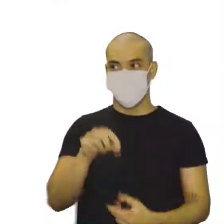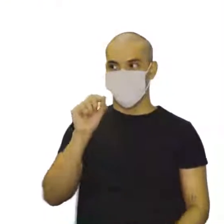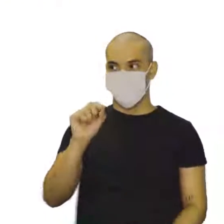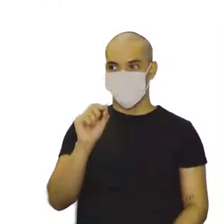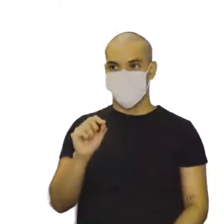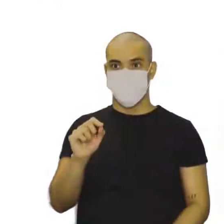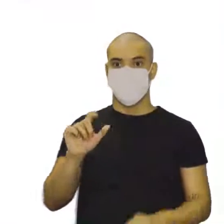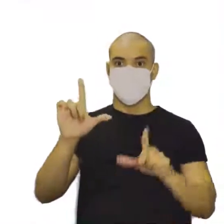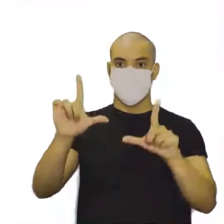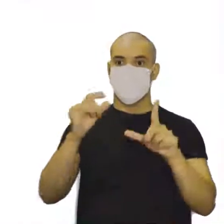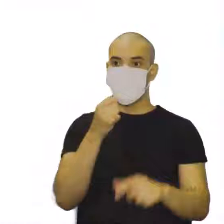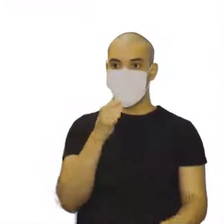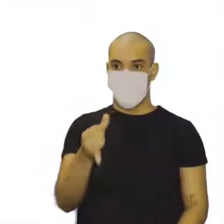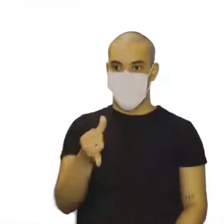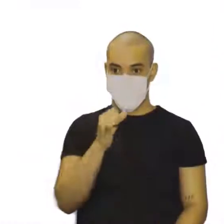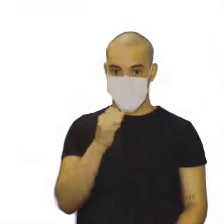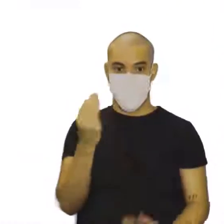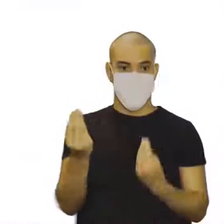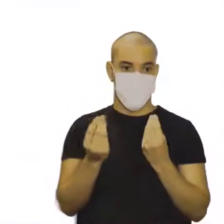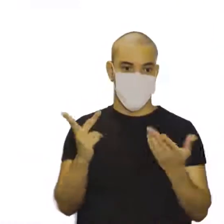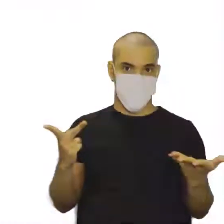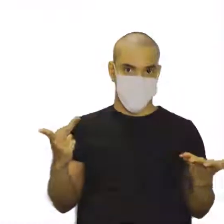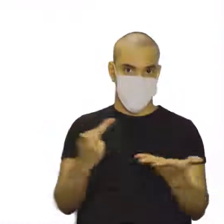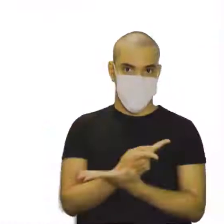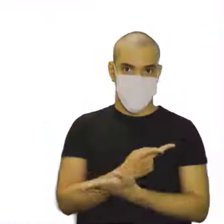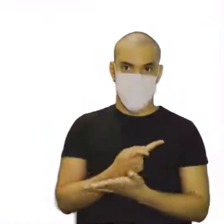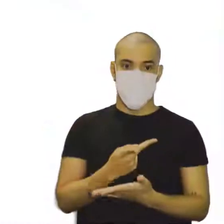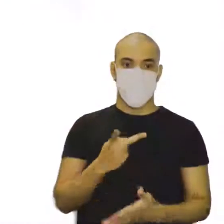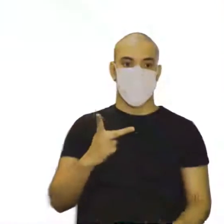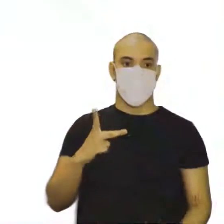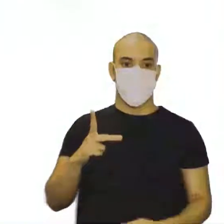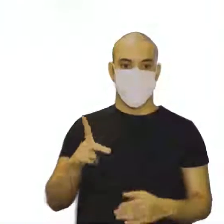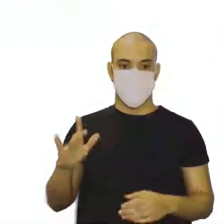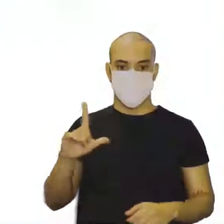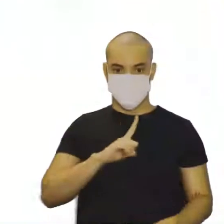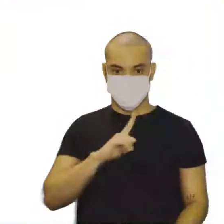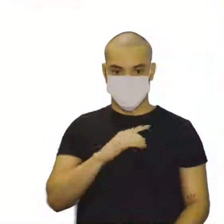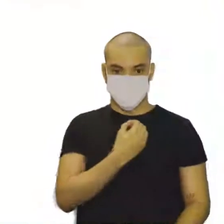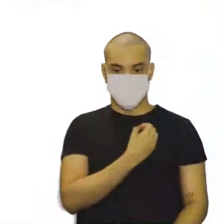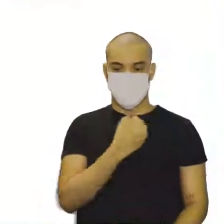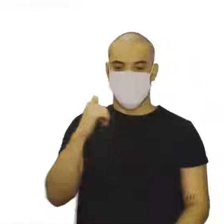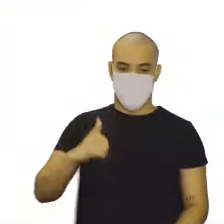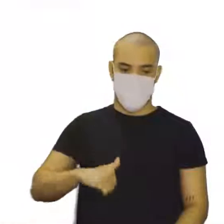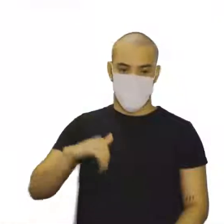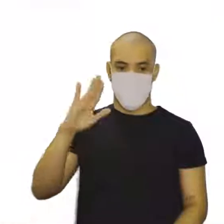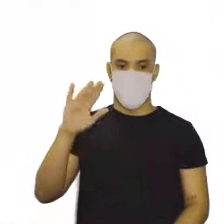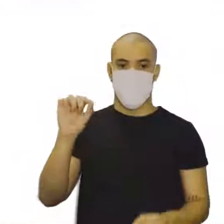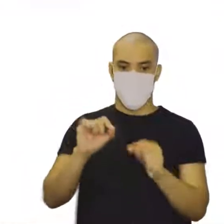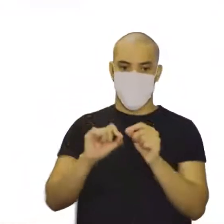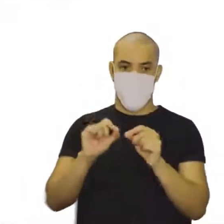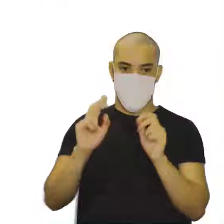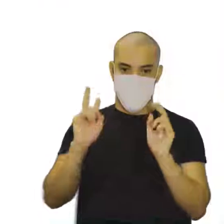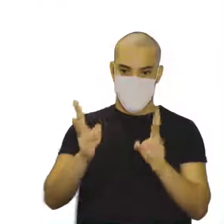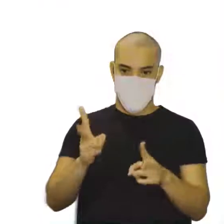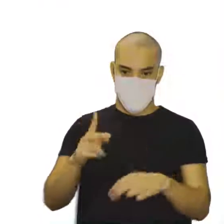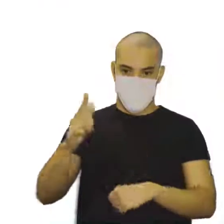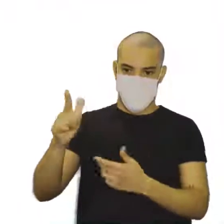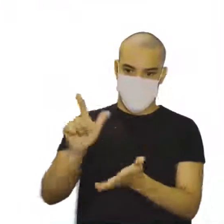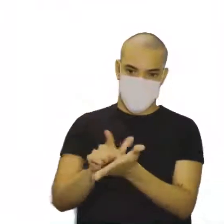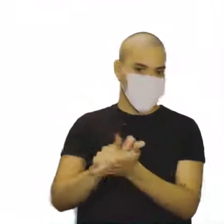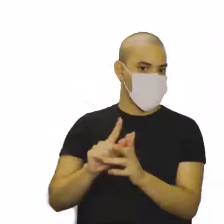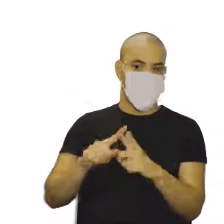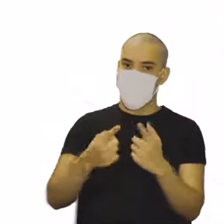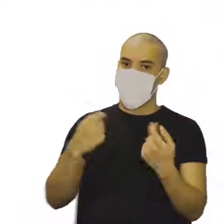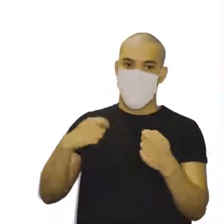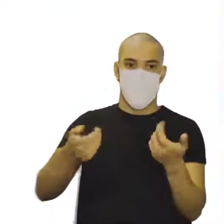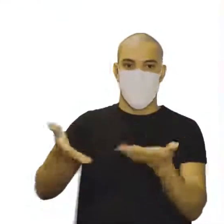seu painel elétrico, por exemplo, a passagem dessa corrente que está com valor maior. Ele vai fazer o mesmo papel, mas só que ele fica inutilizado.